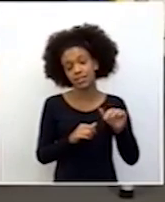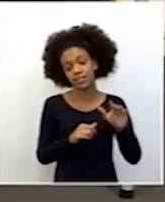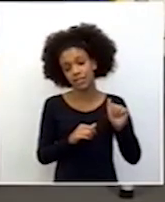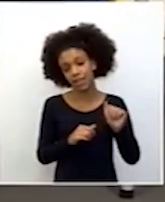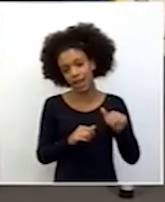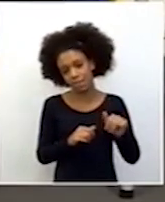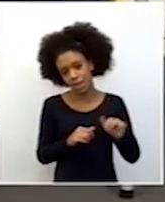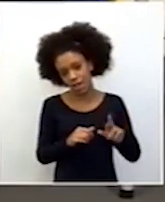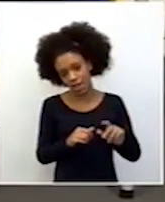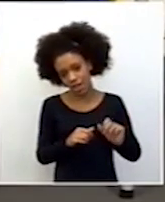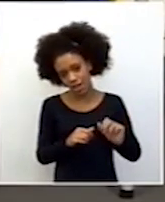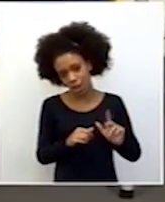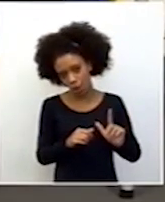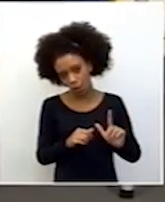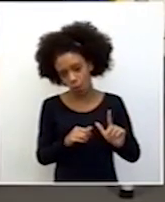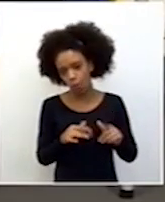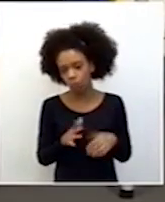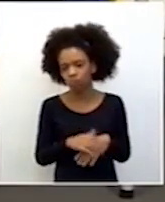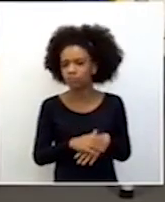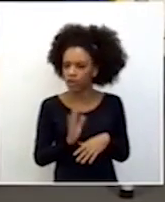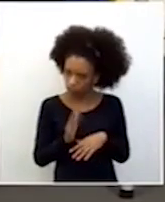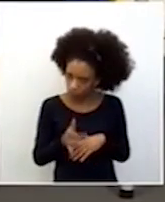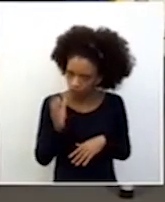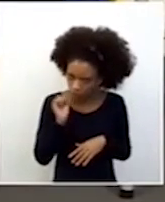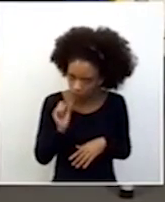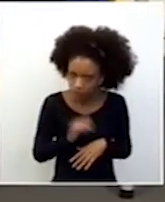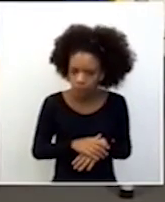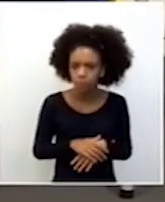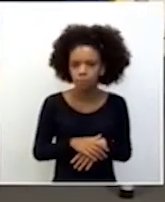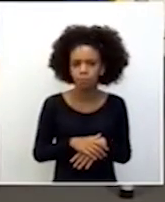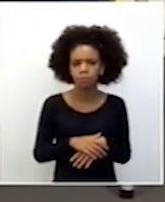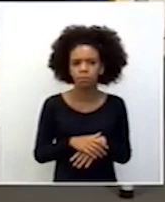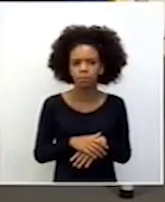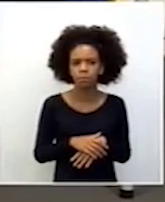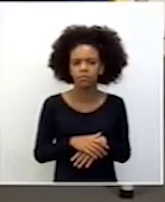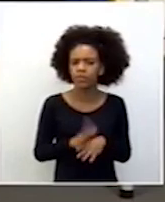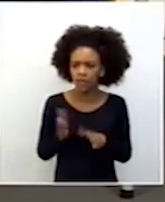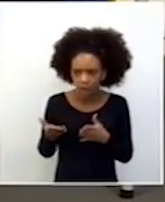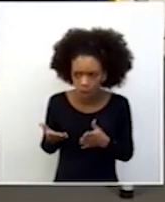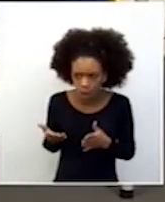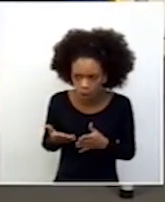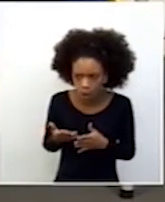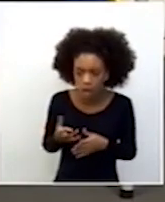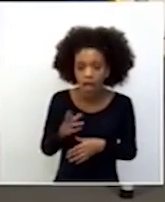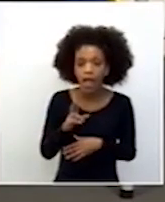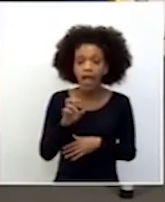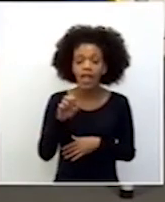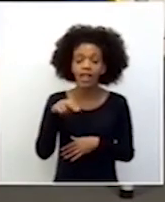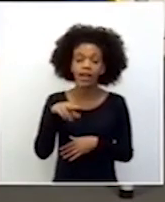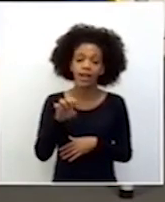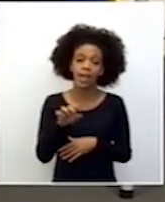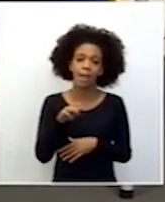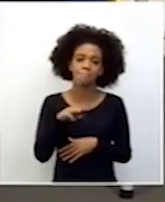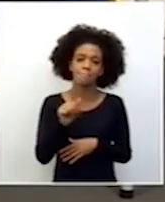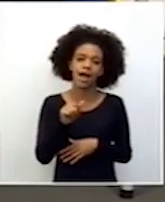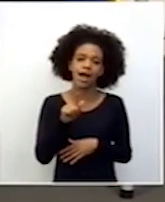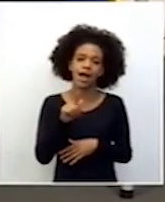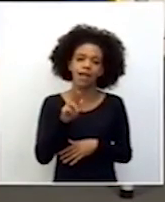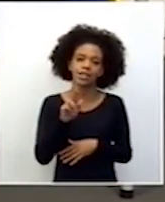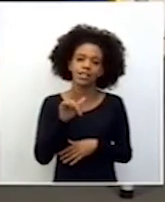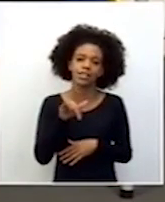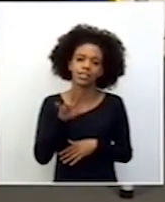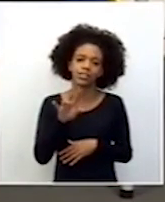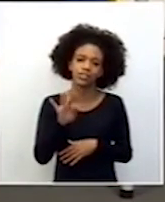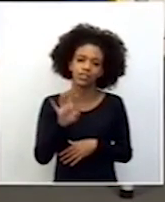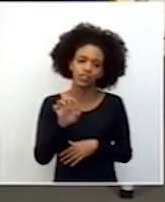do Amaral. Já ouviram falar em arte? Eu vou falar de Quem agora? De outra agora. René Magritte.